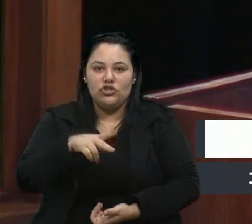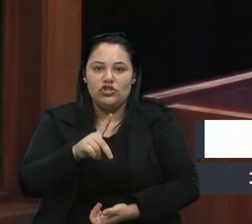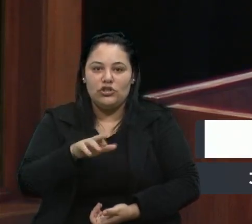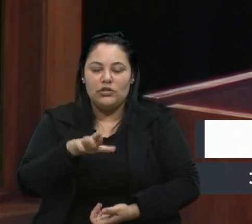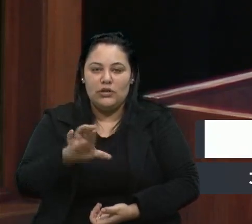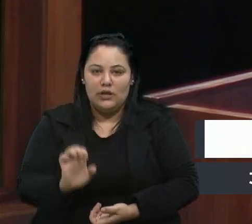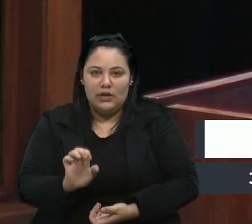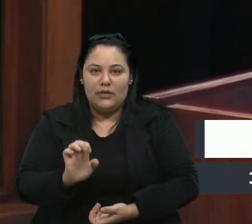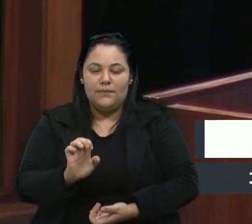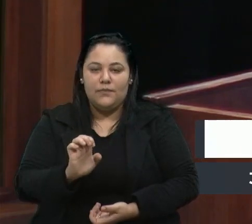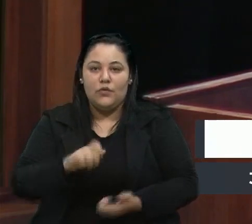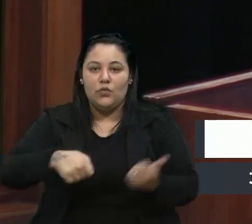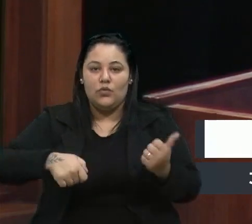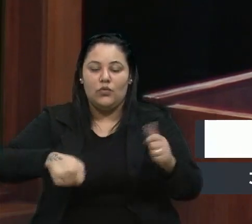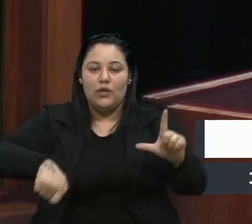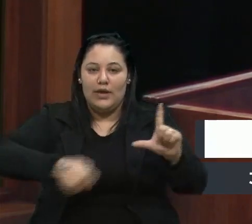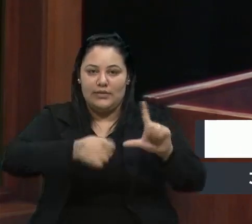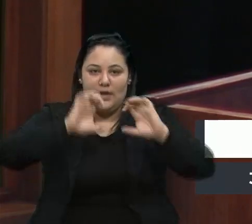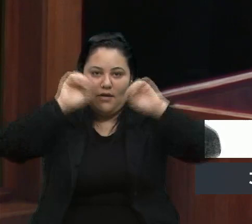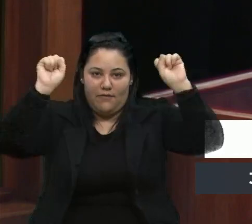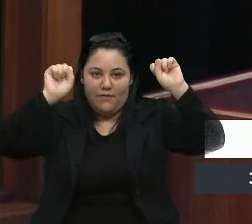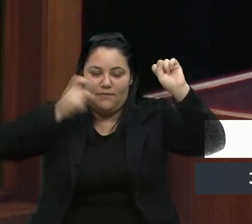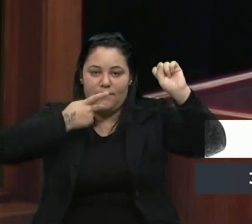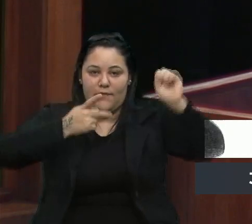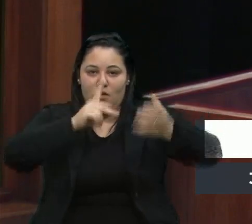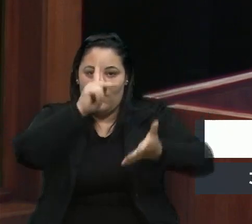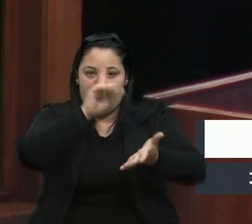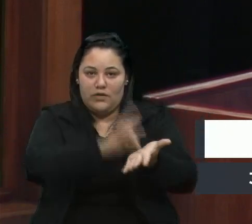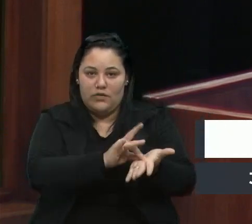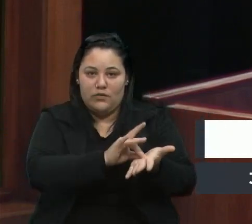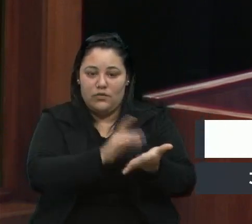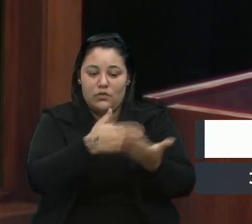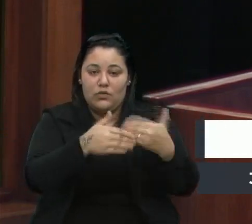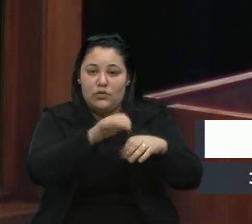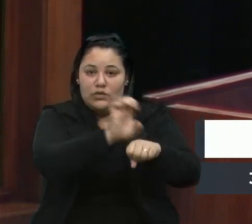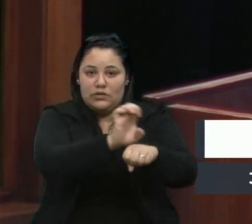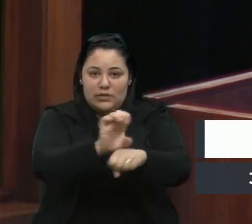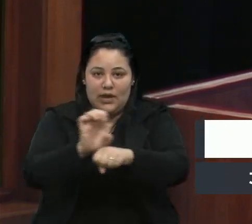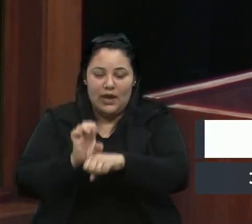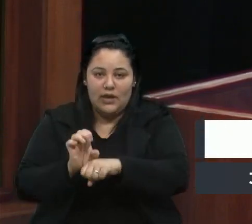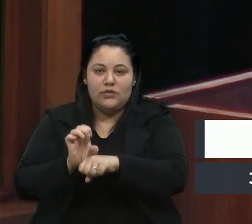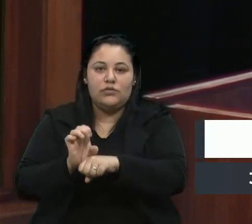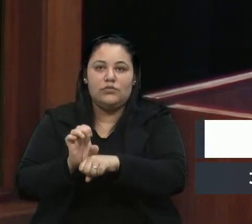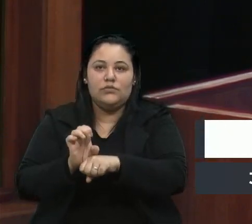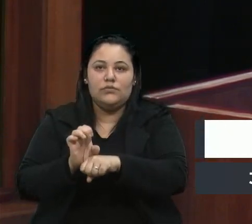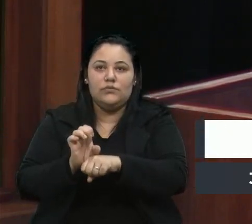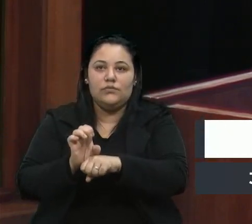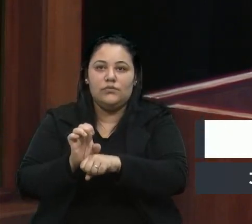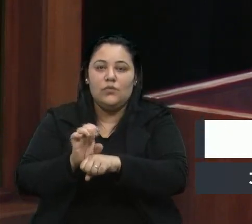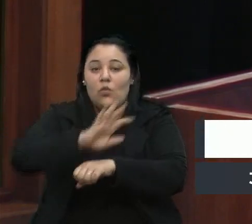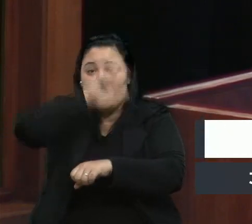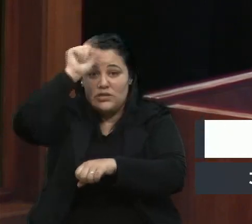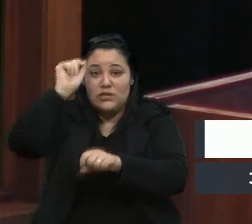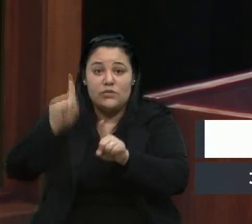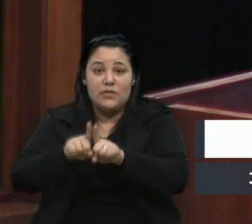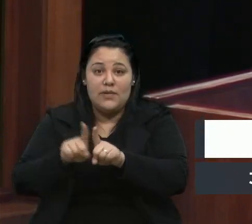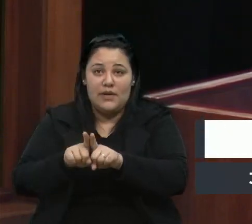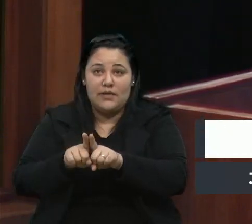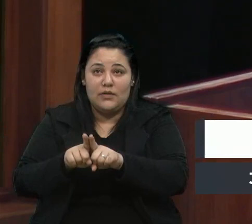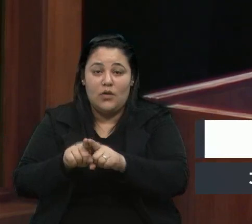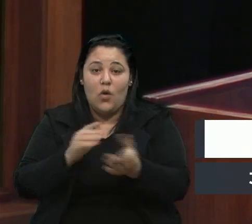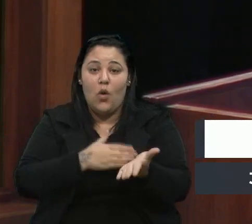Tribunal Federal, determinou que os estados, o Distrito Federal e os municípios passem a